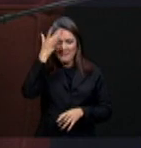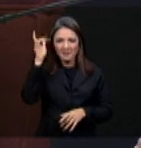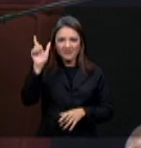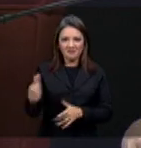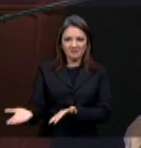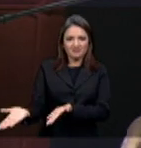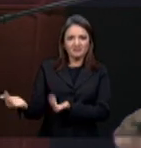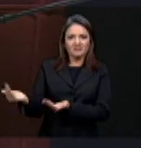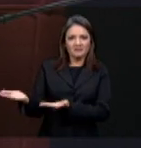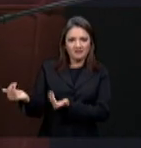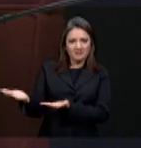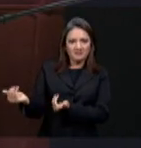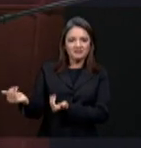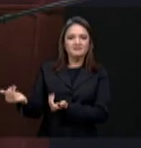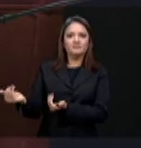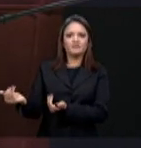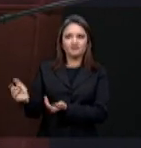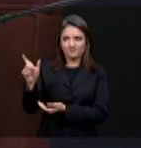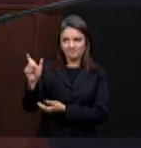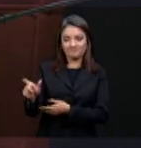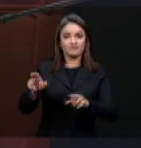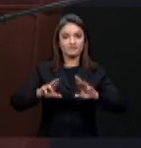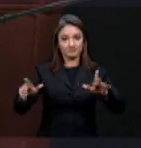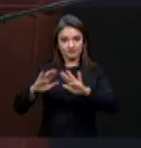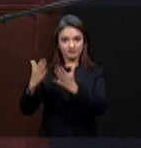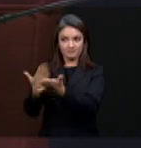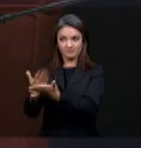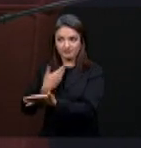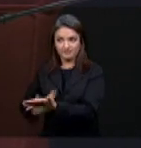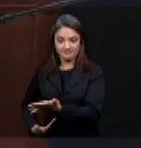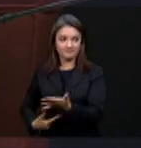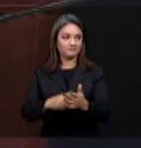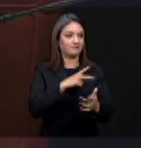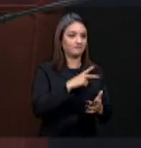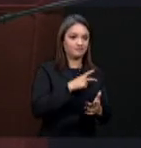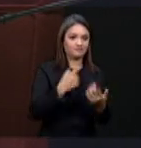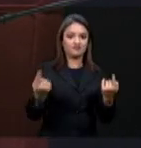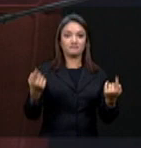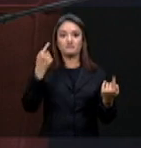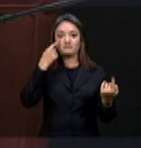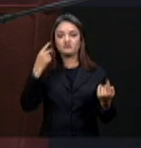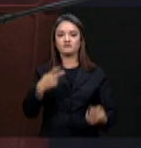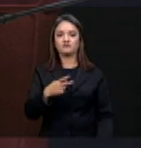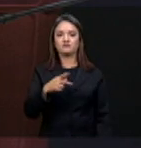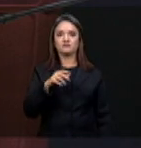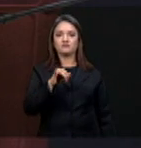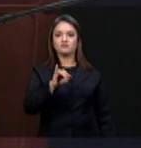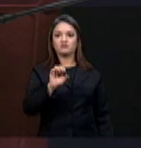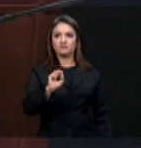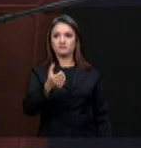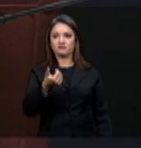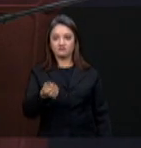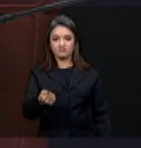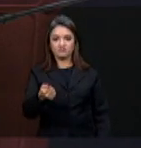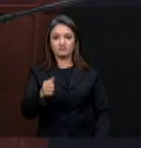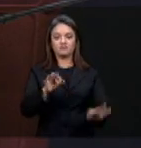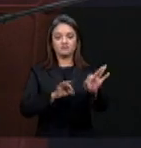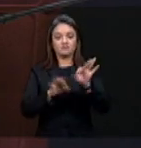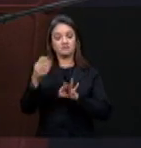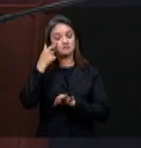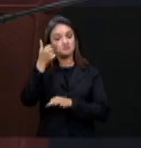o fosso entre as escolas públicas e particulares é muito bem medido pelo pisa que é o programa que avalia